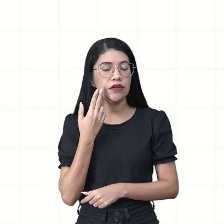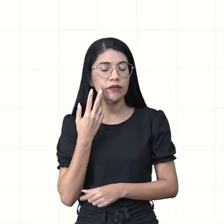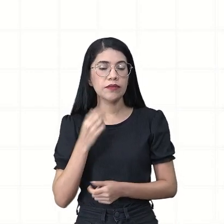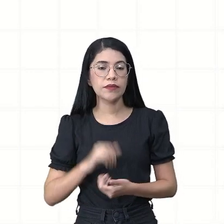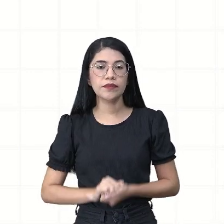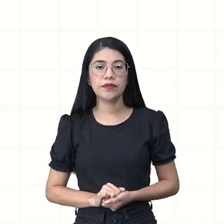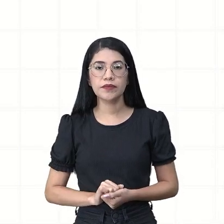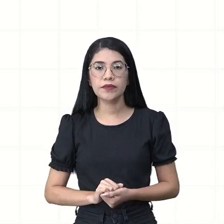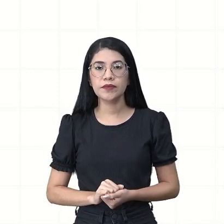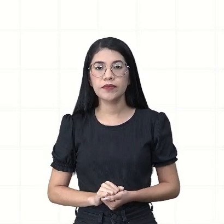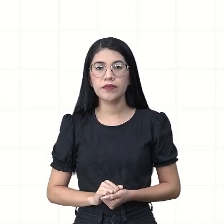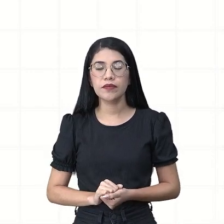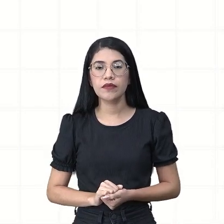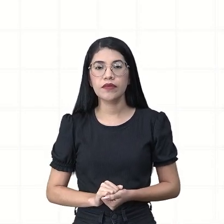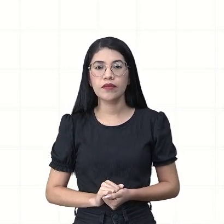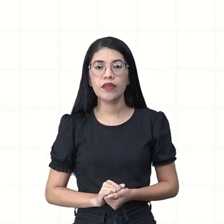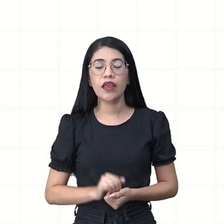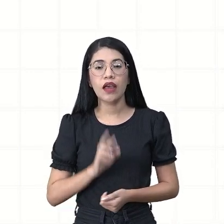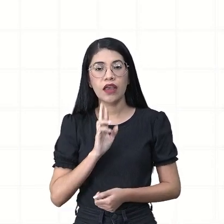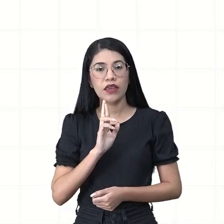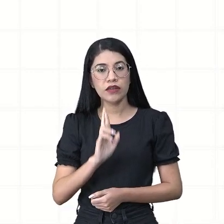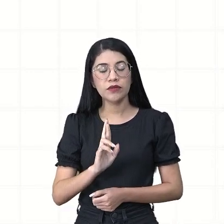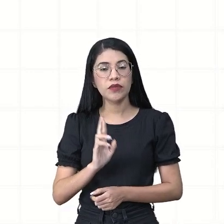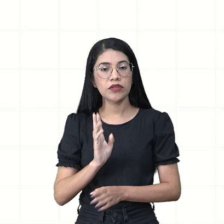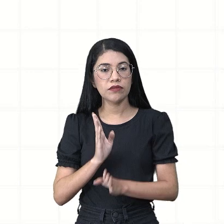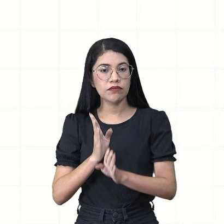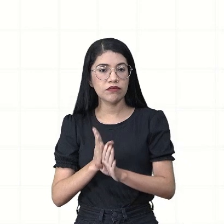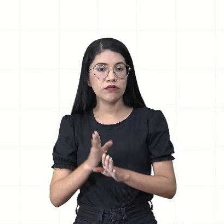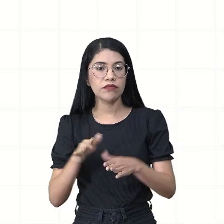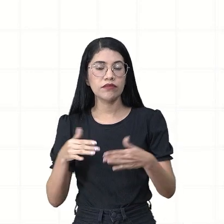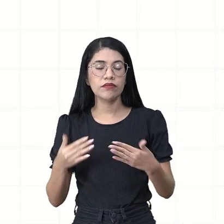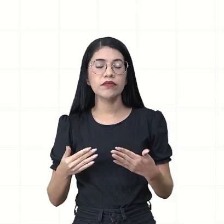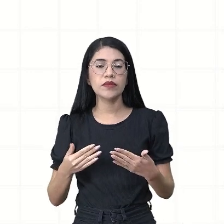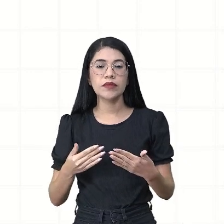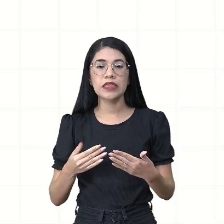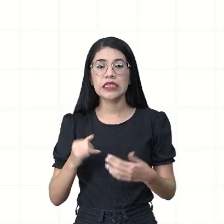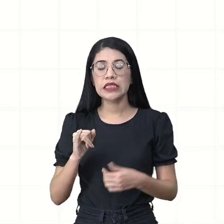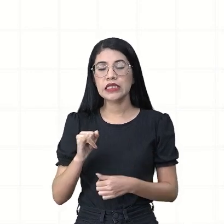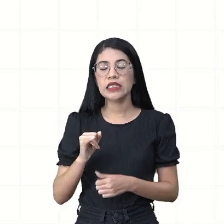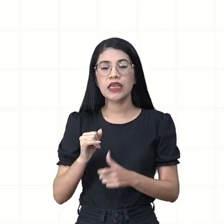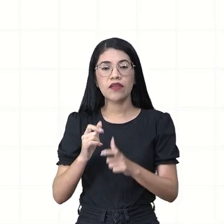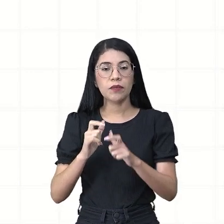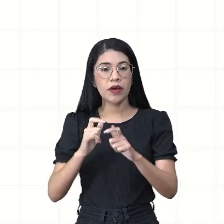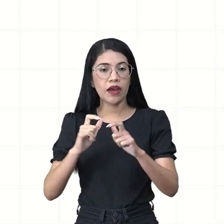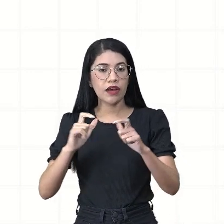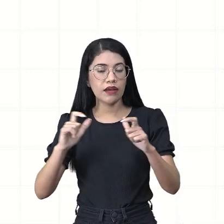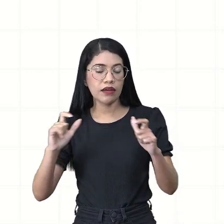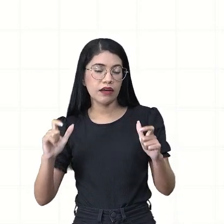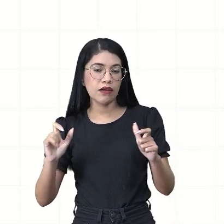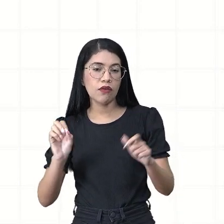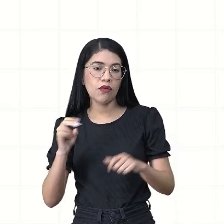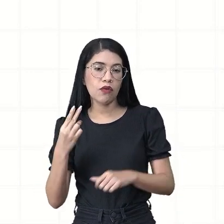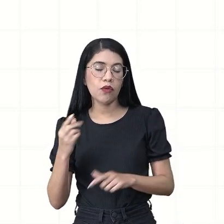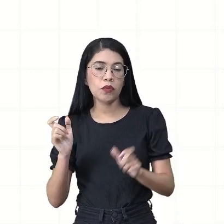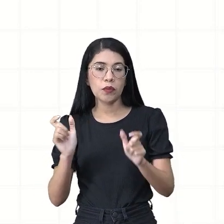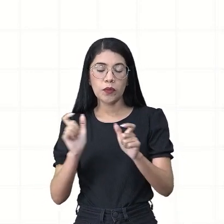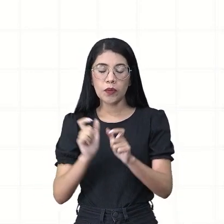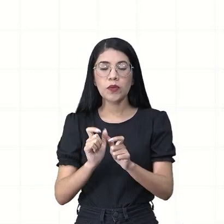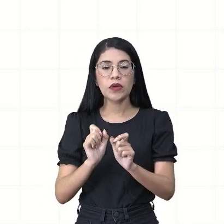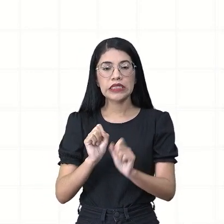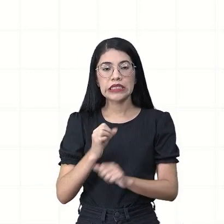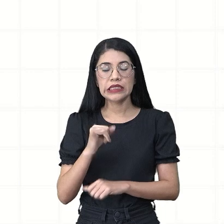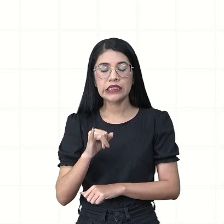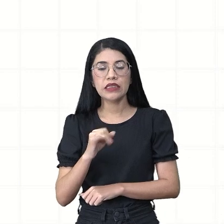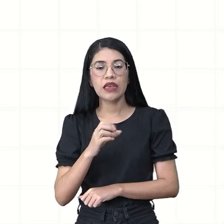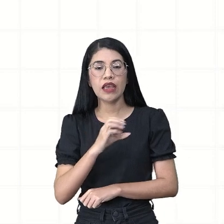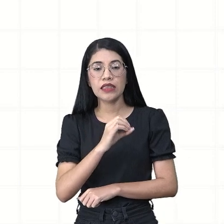Vai dar o resultado correto no final, né? Não importa se o número for muito grande, tiver muitos zeros, aí a